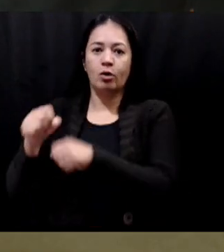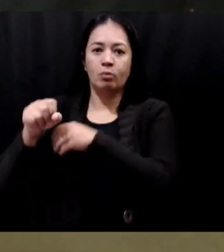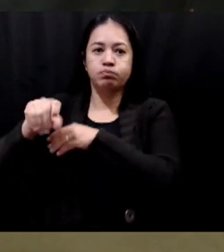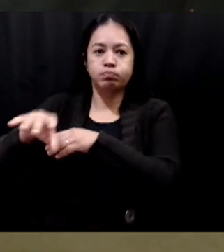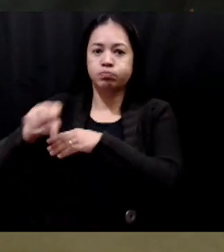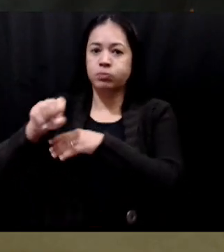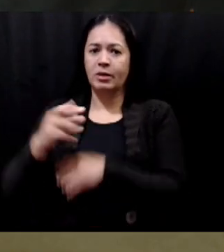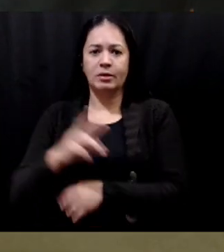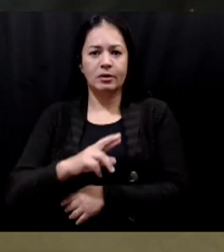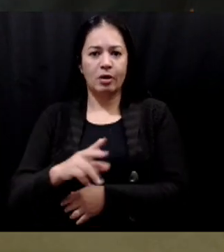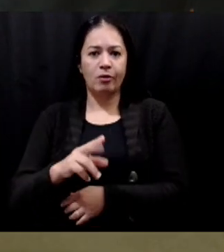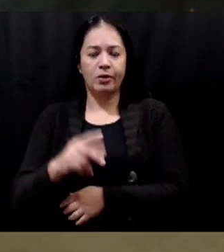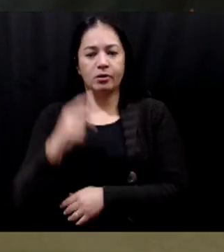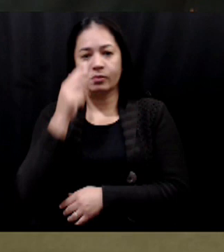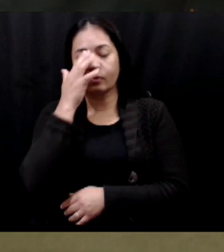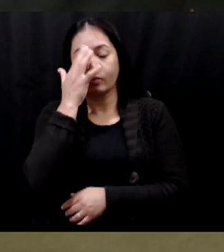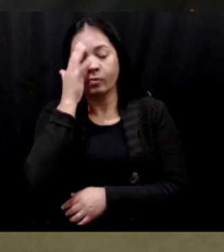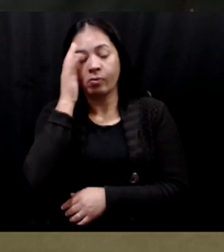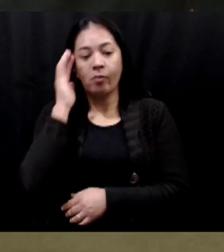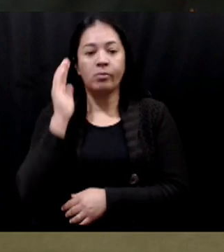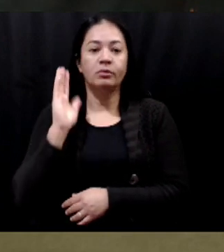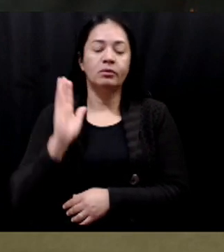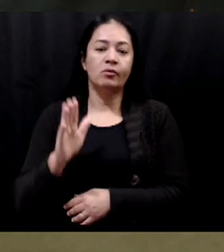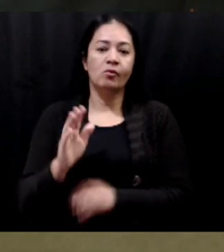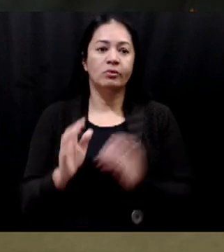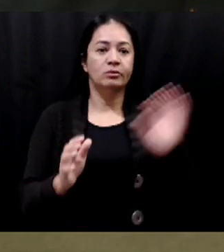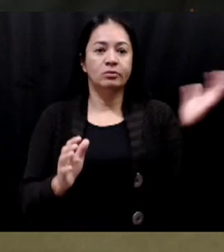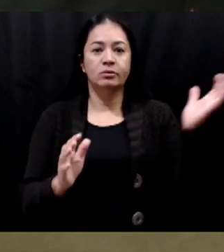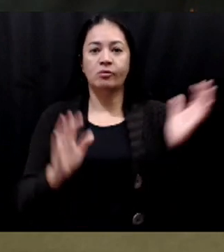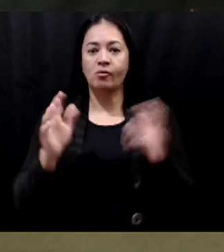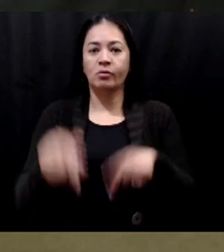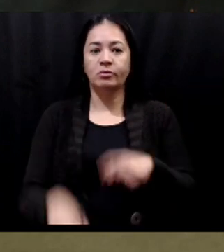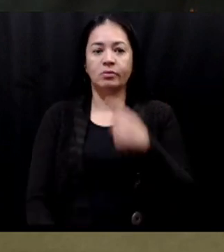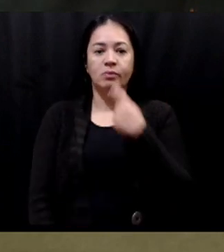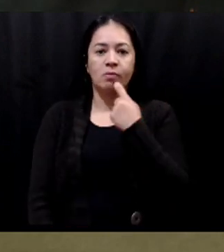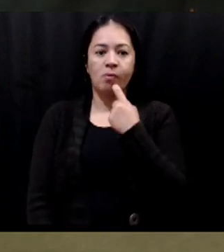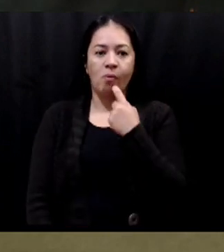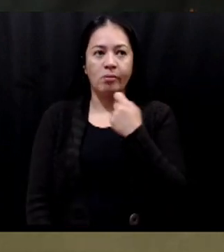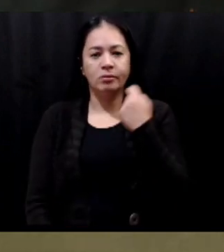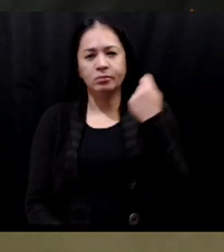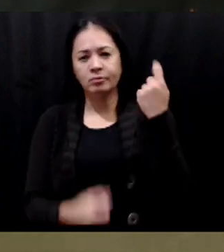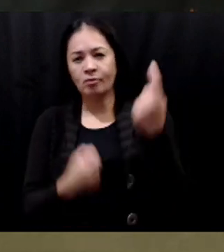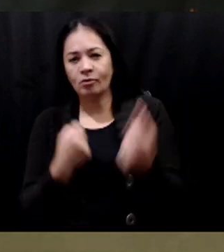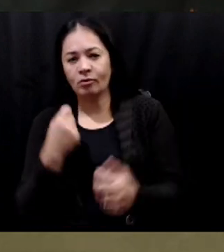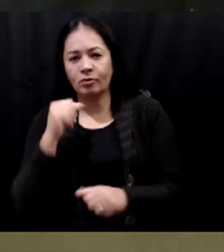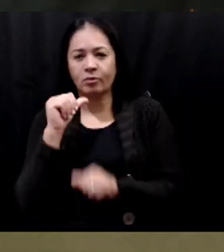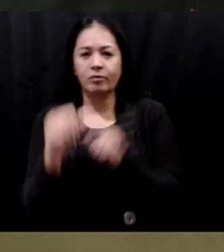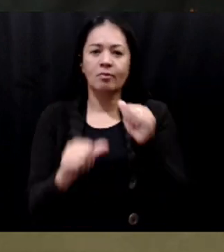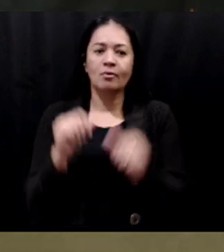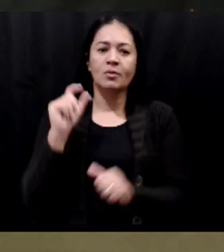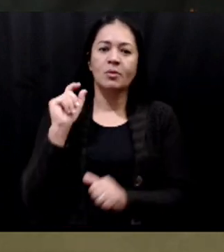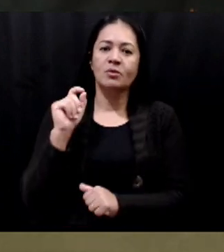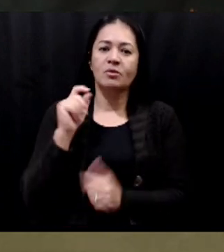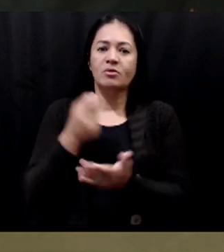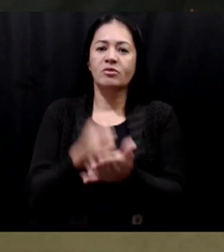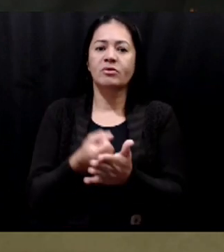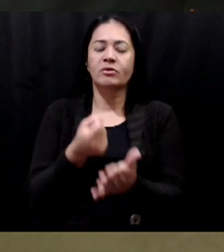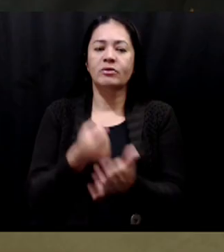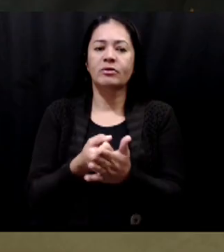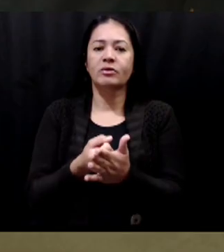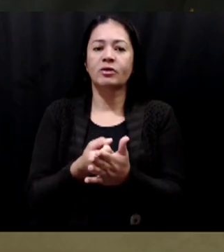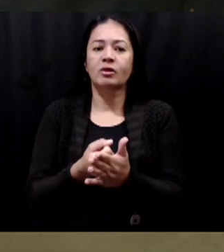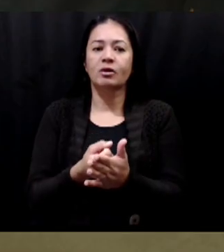ocorrido aqui em Campinas, uma das mudanças é a obrigatoriedade, gente, de haver que, quando